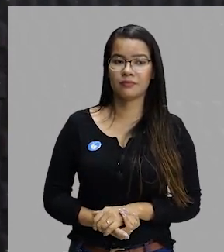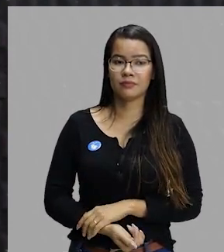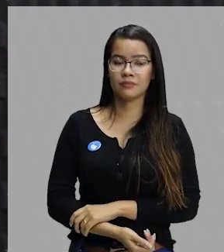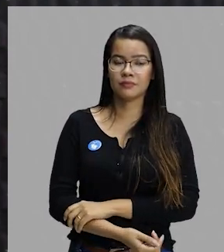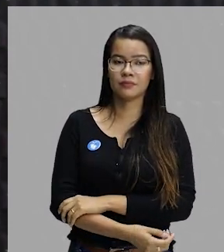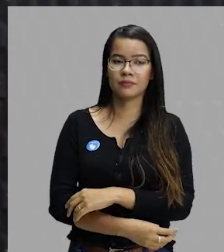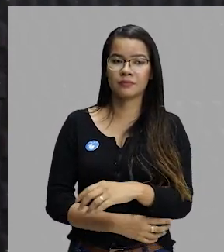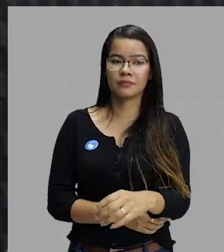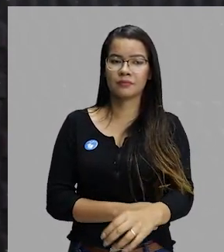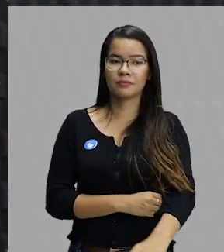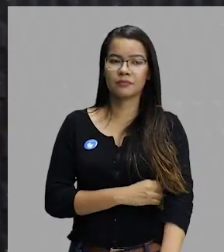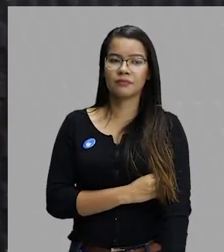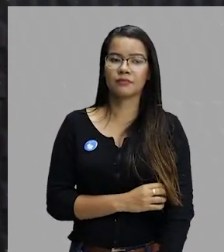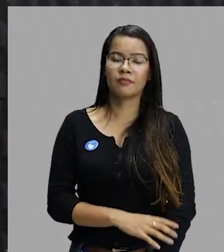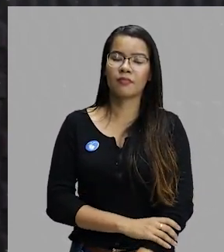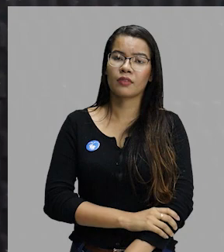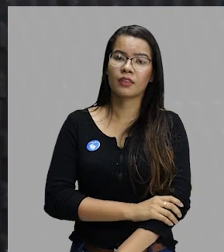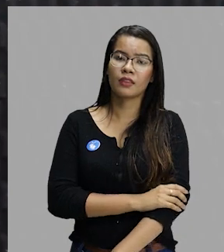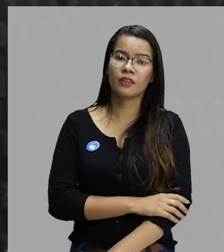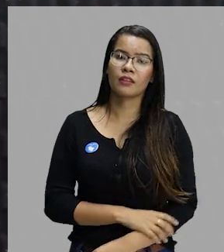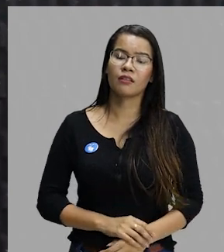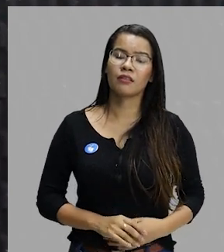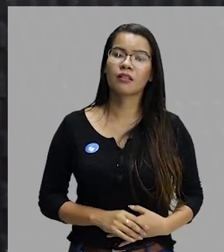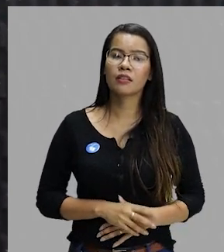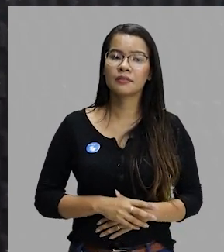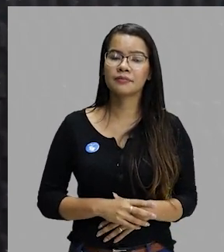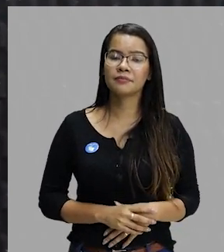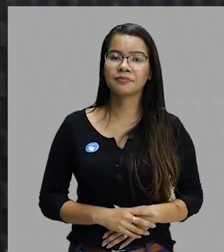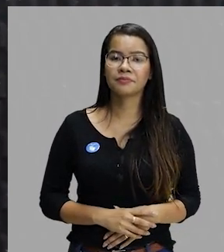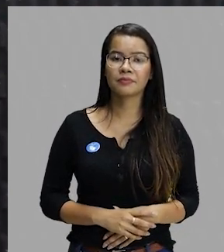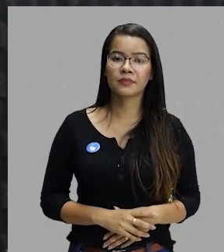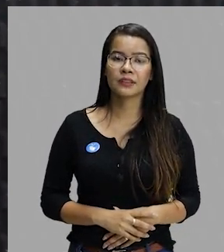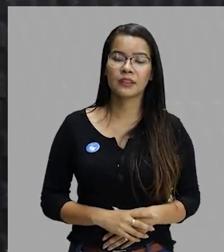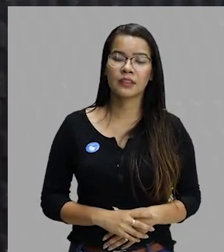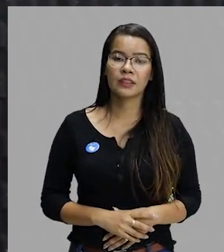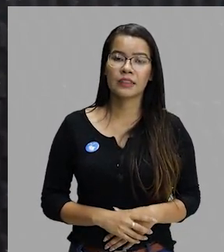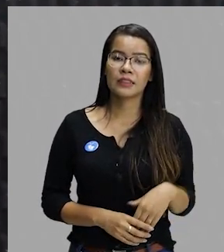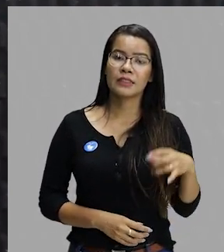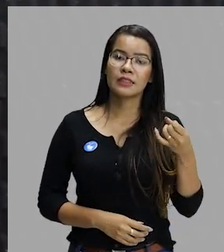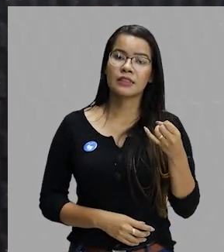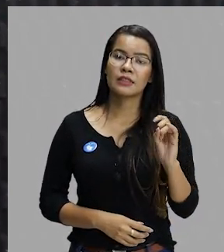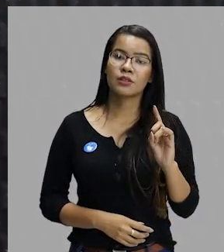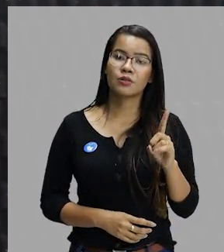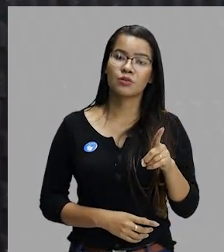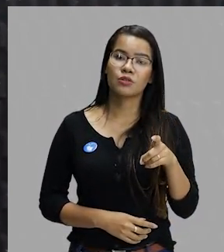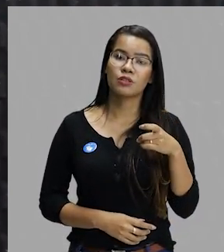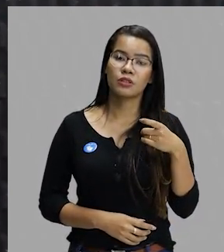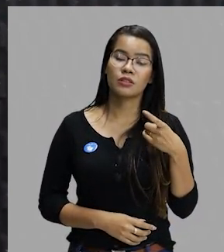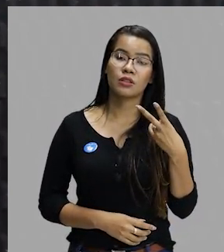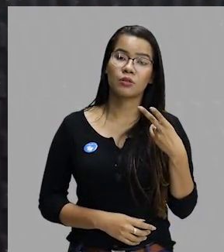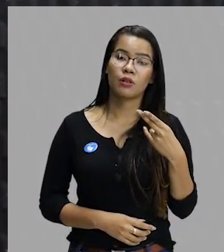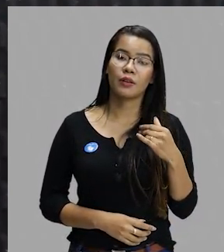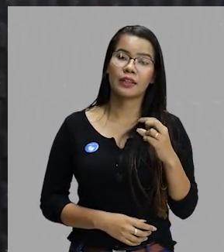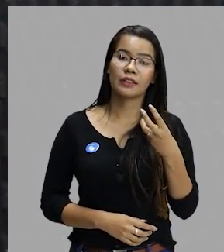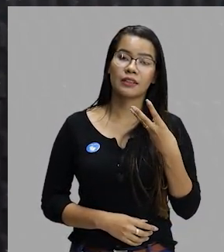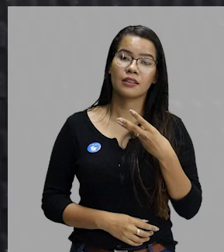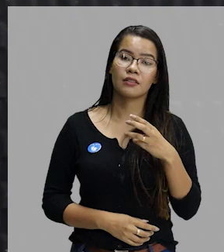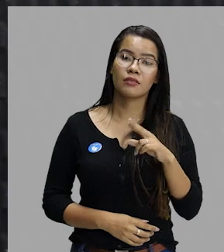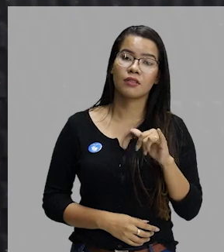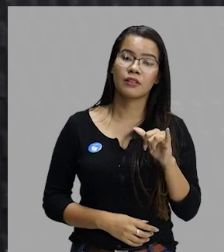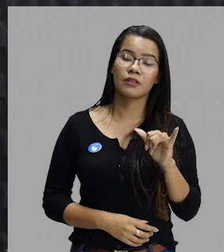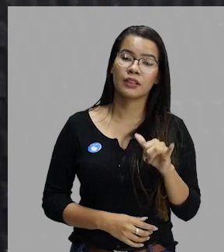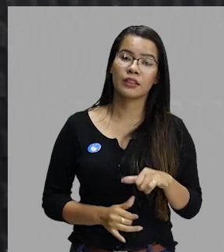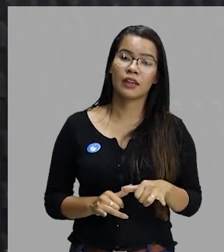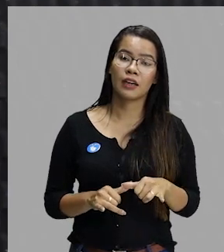3. Certo? Tranquilo. Se o x for 3, vai ficar